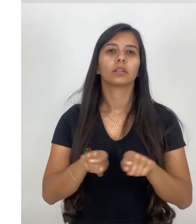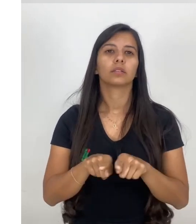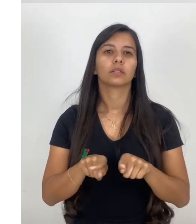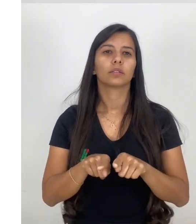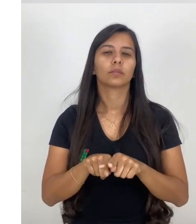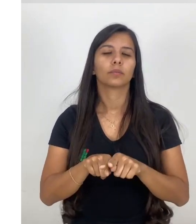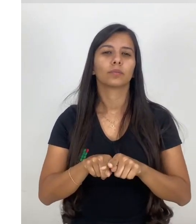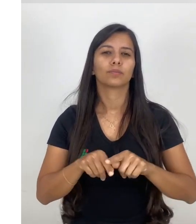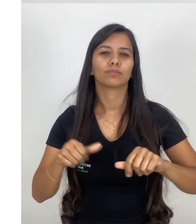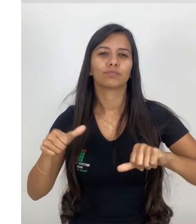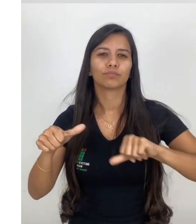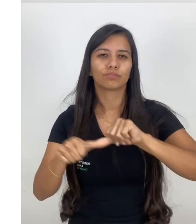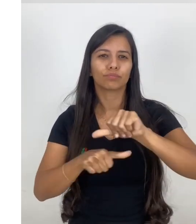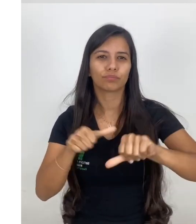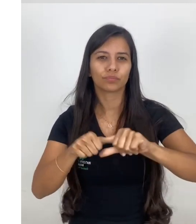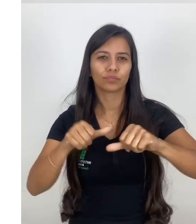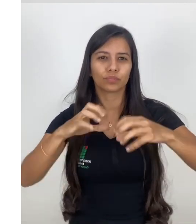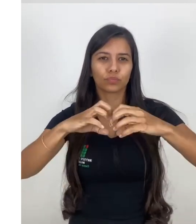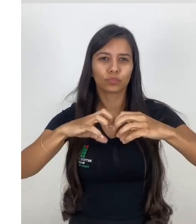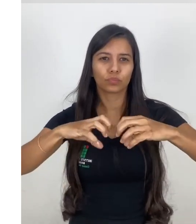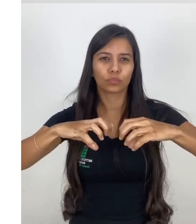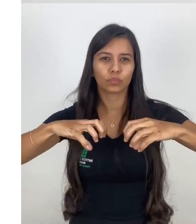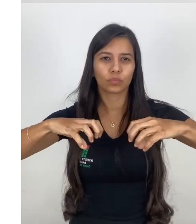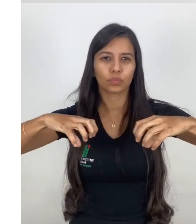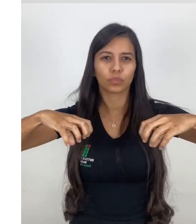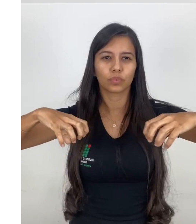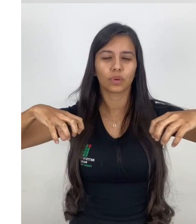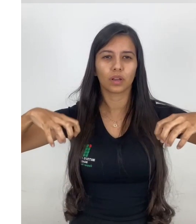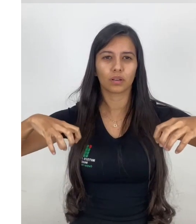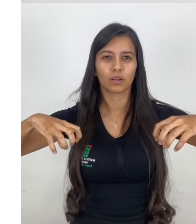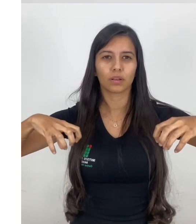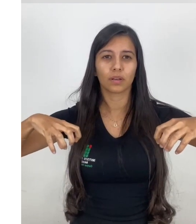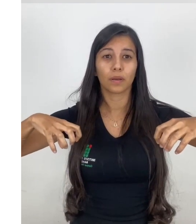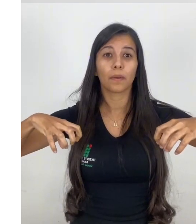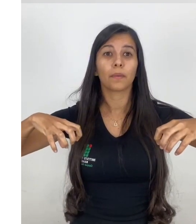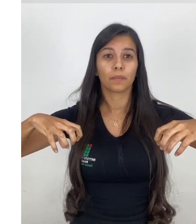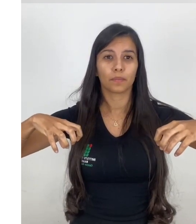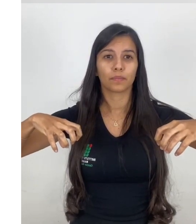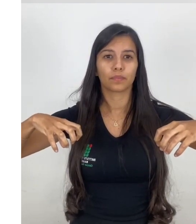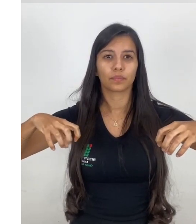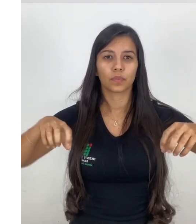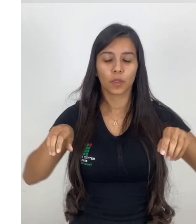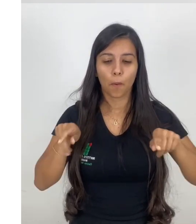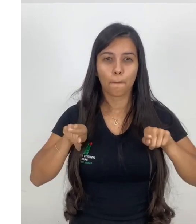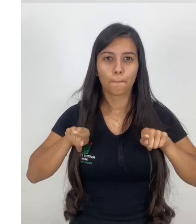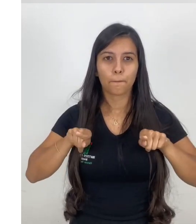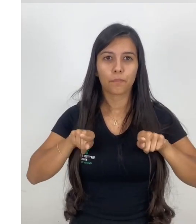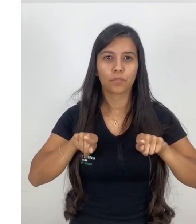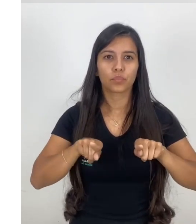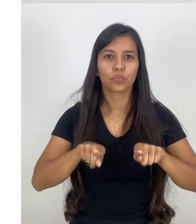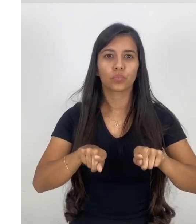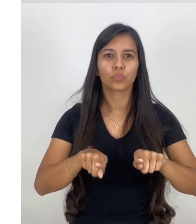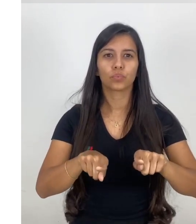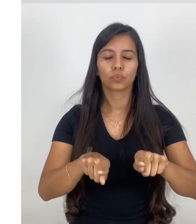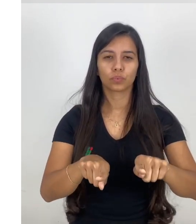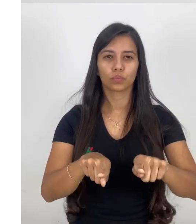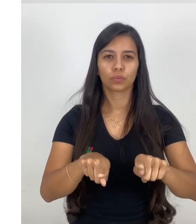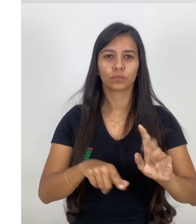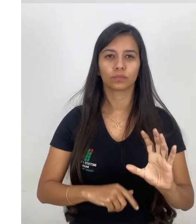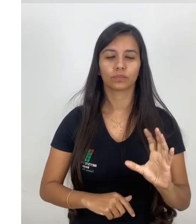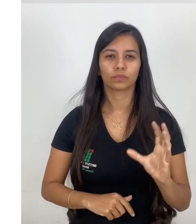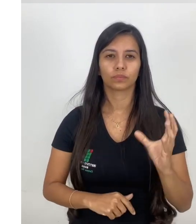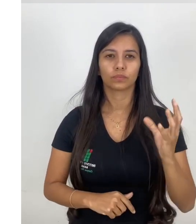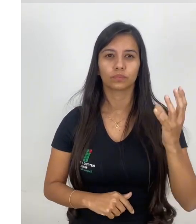Mas, ao mesmo tempo que eles se migram para pontos opostos, eles ainda vão se manter alinhados